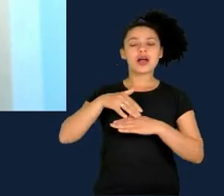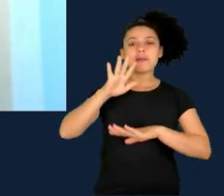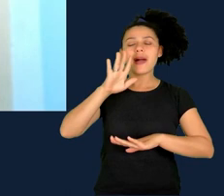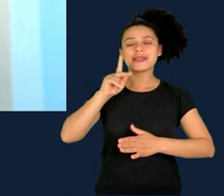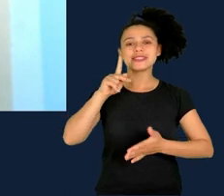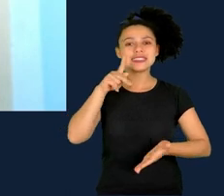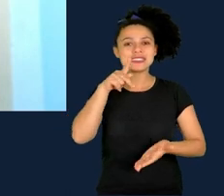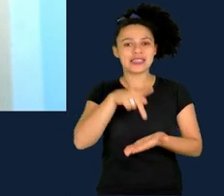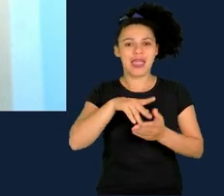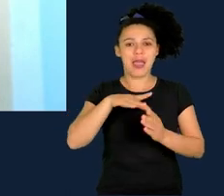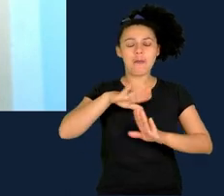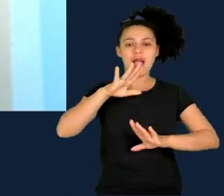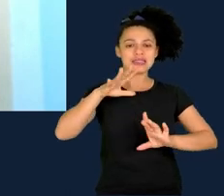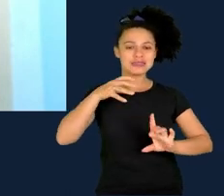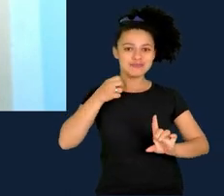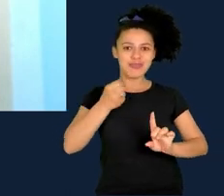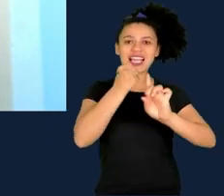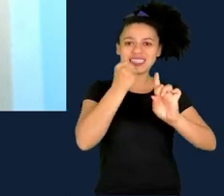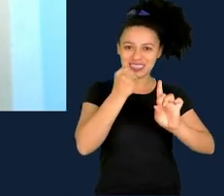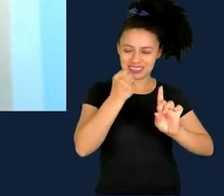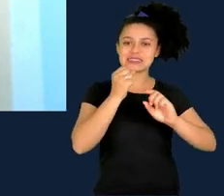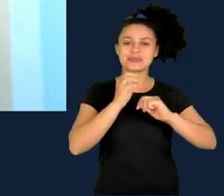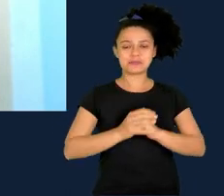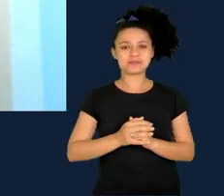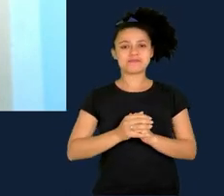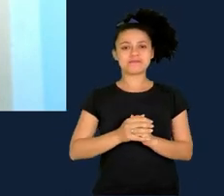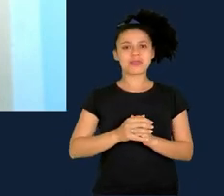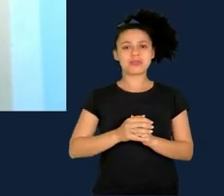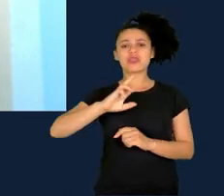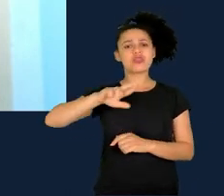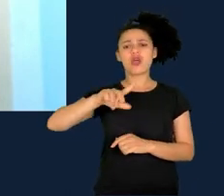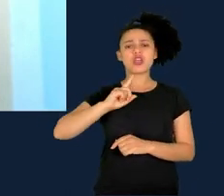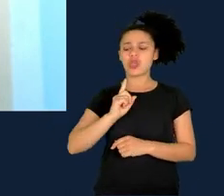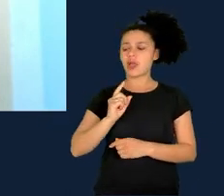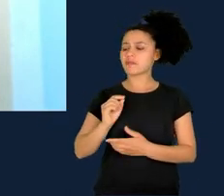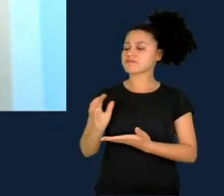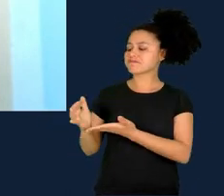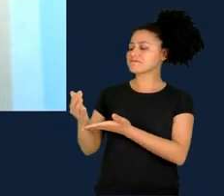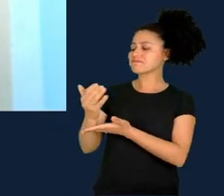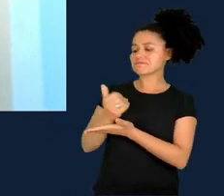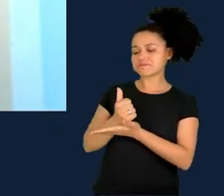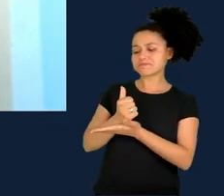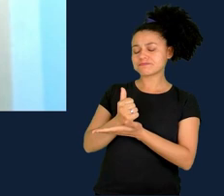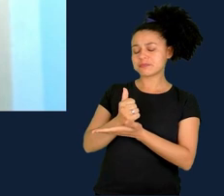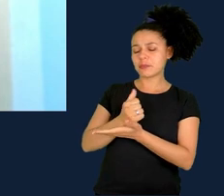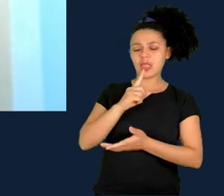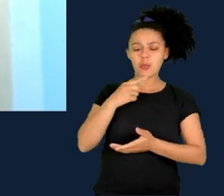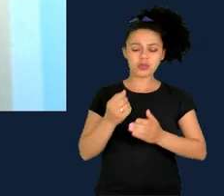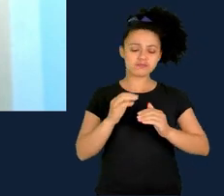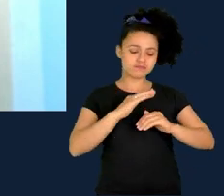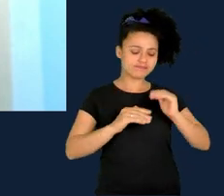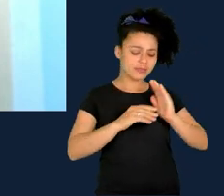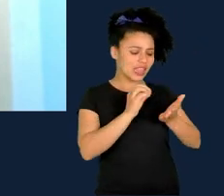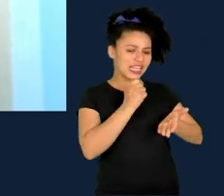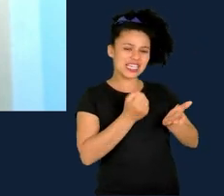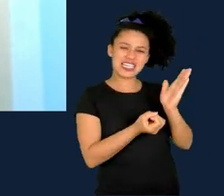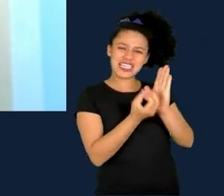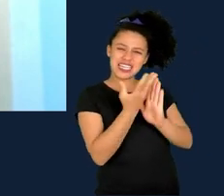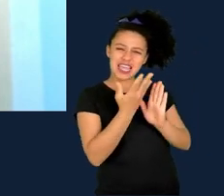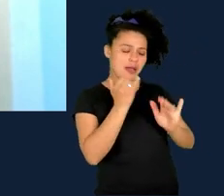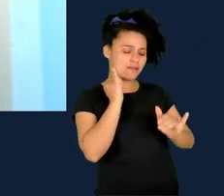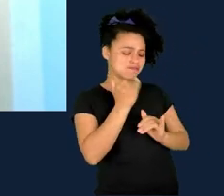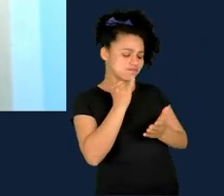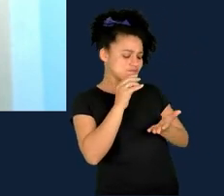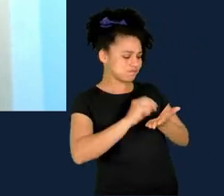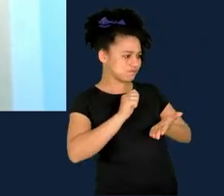mais impactante, né? Não só pegar os dados e depois construir uma narrativa, construir a narrativa junto com as